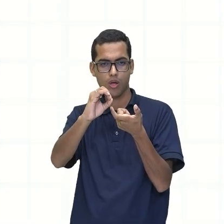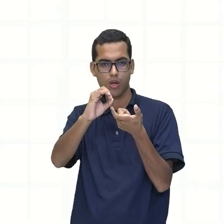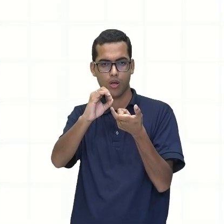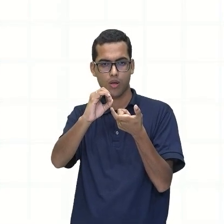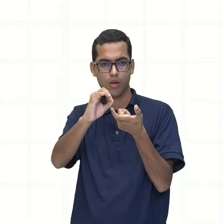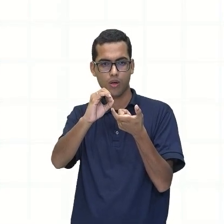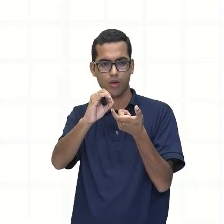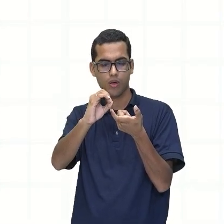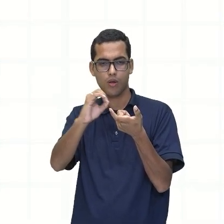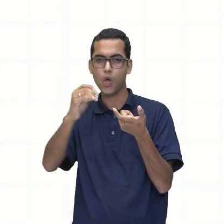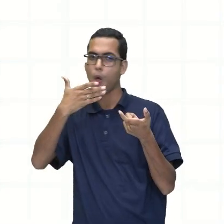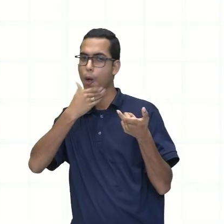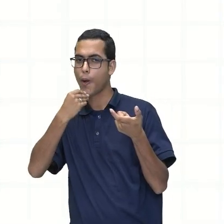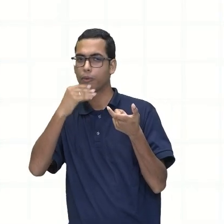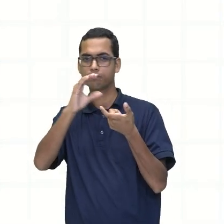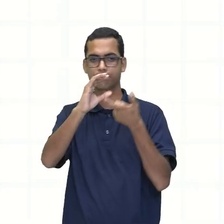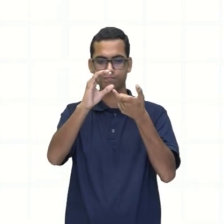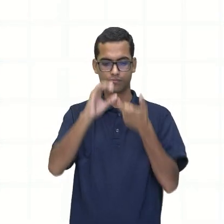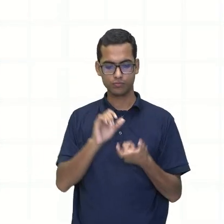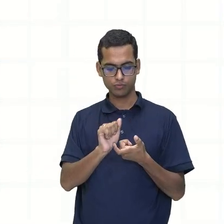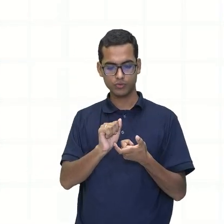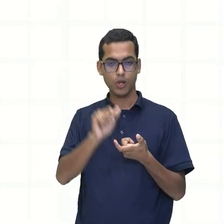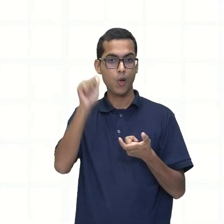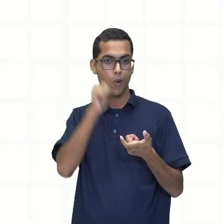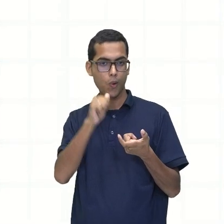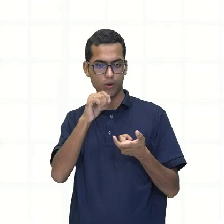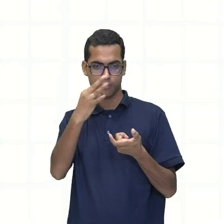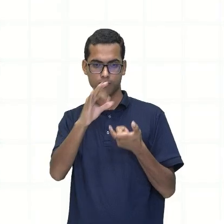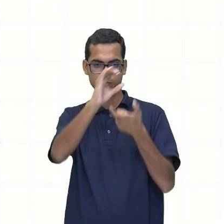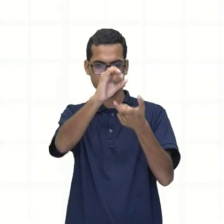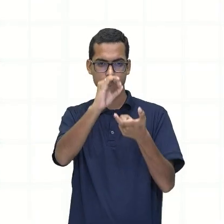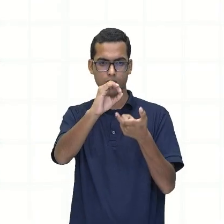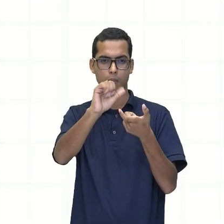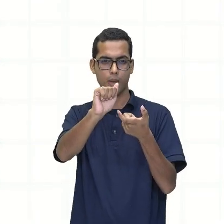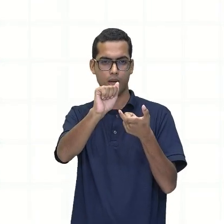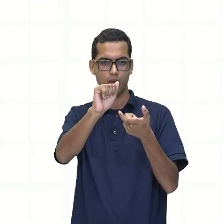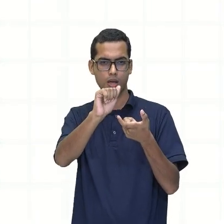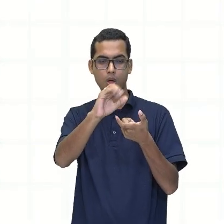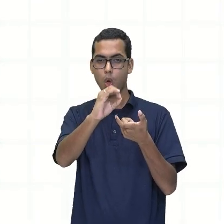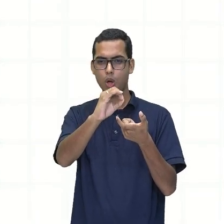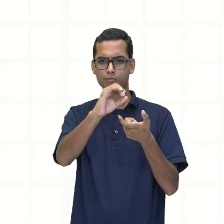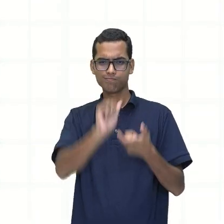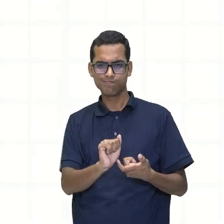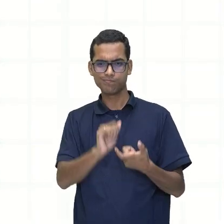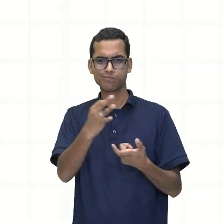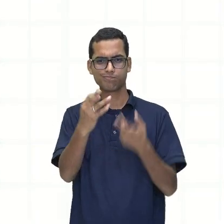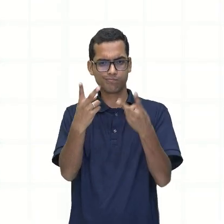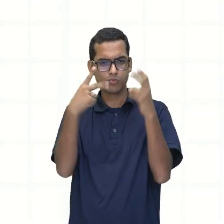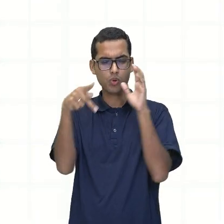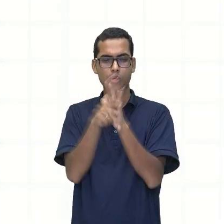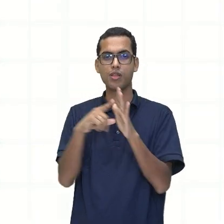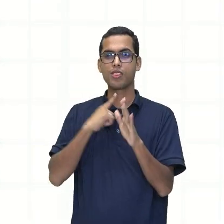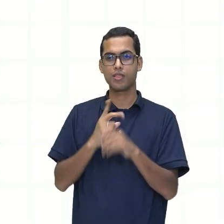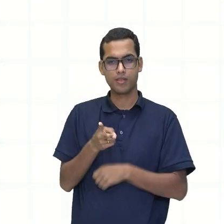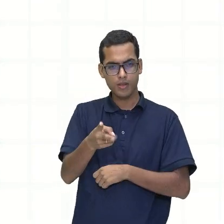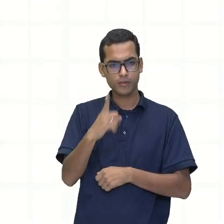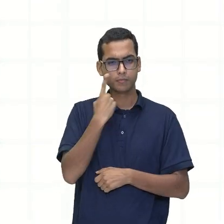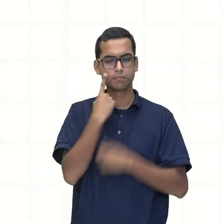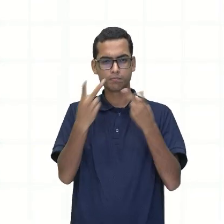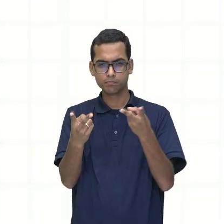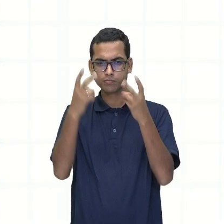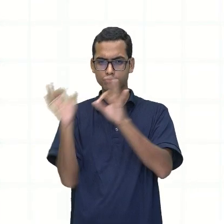olha, carinhoso, não é? E carinhosa. Vejam que nós temos aqui um elemento que